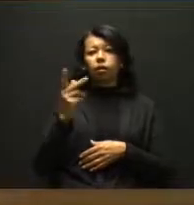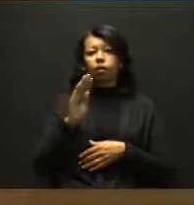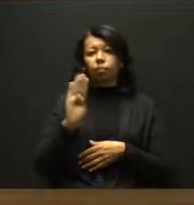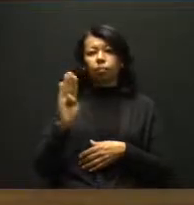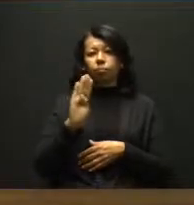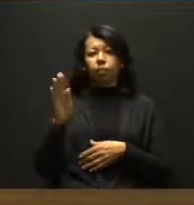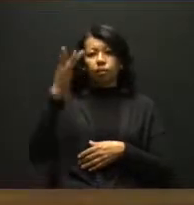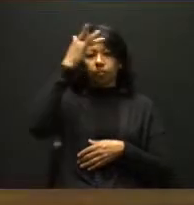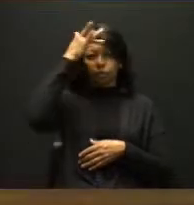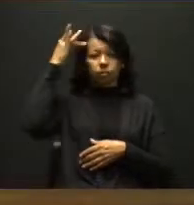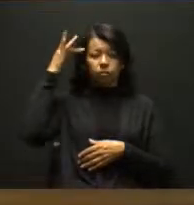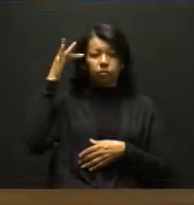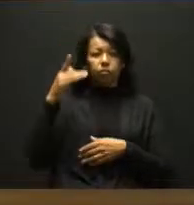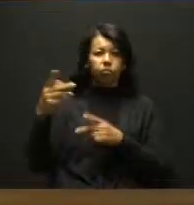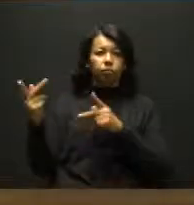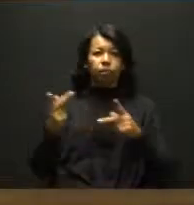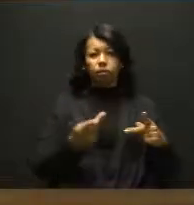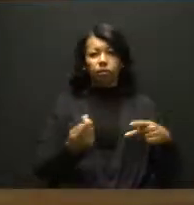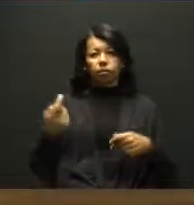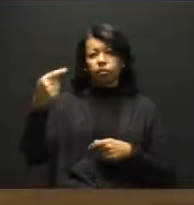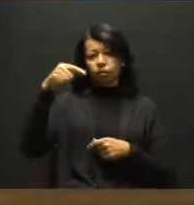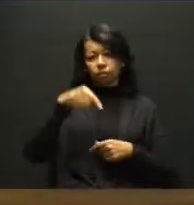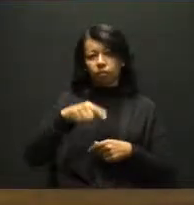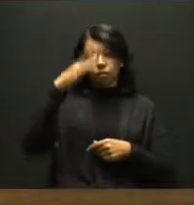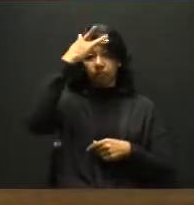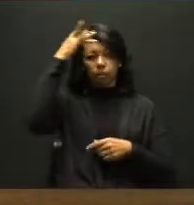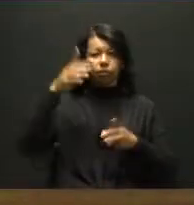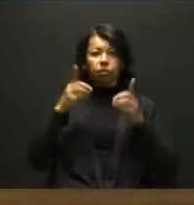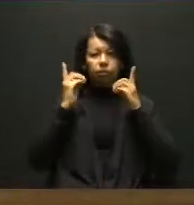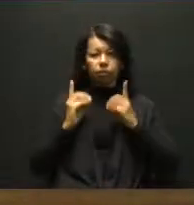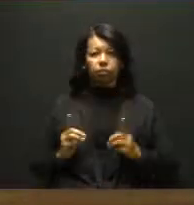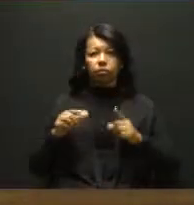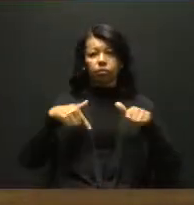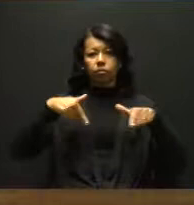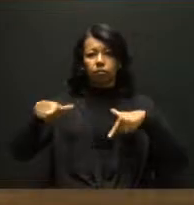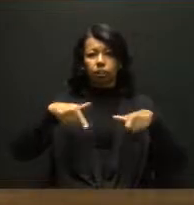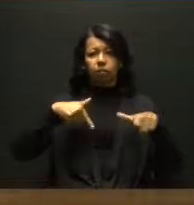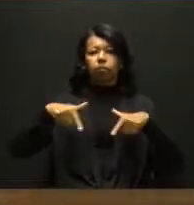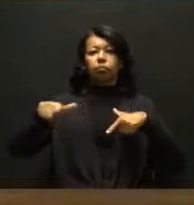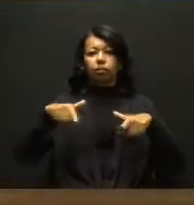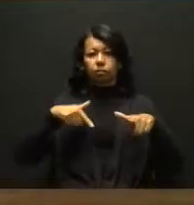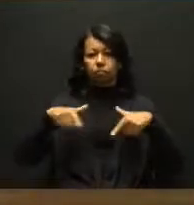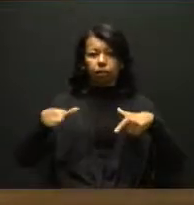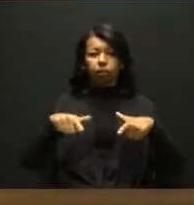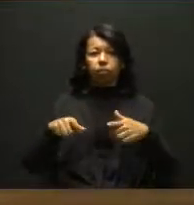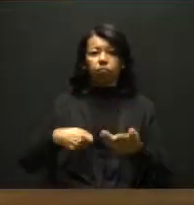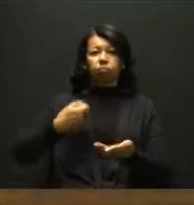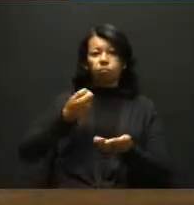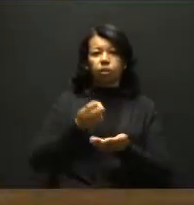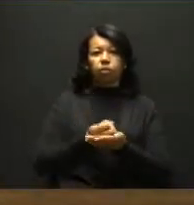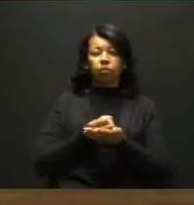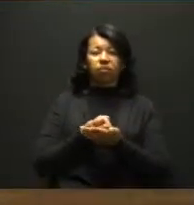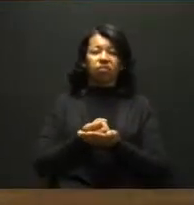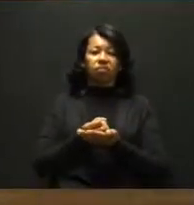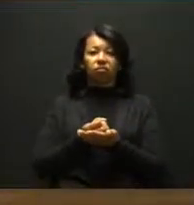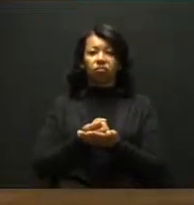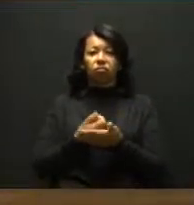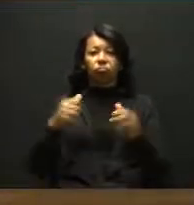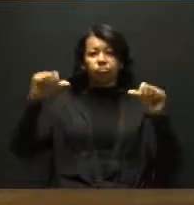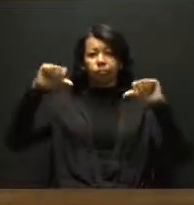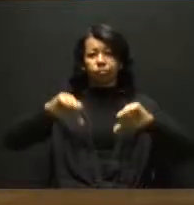que estão aí presente aí a pessoa siga que trabalharam muito e pagar um preço por maggi são